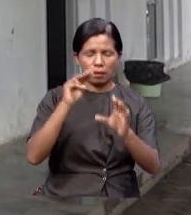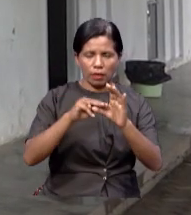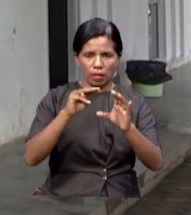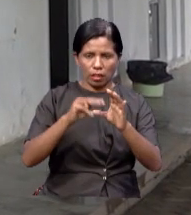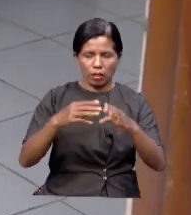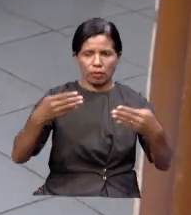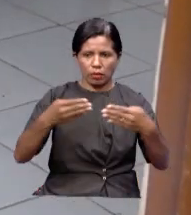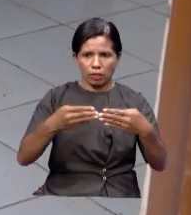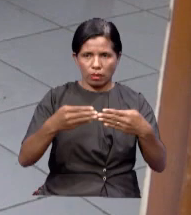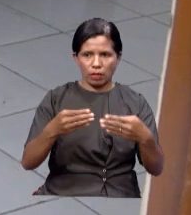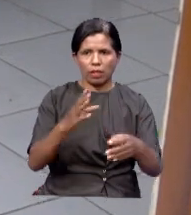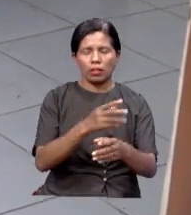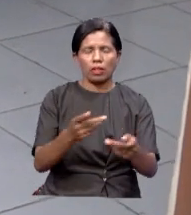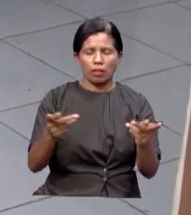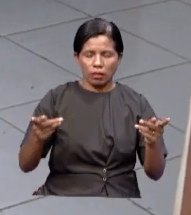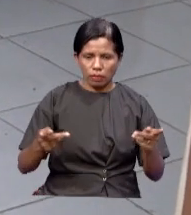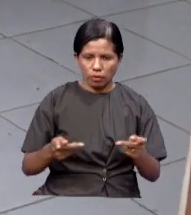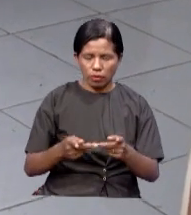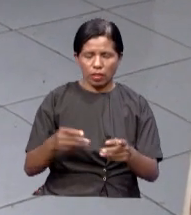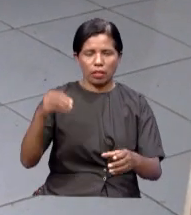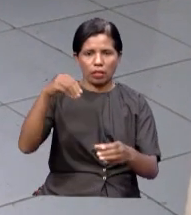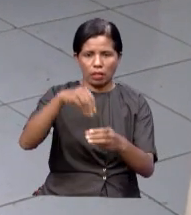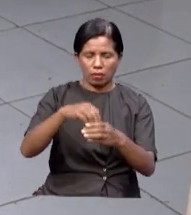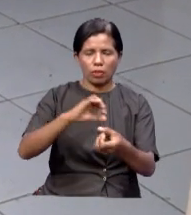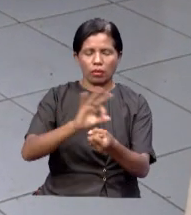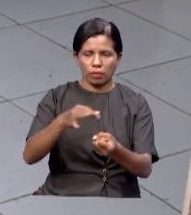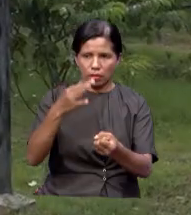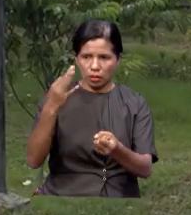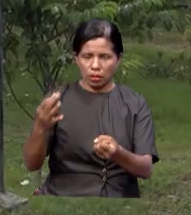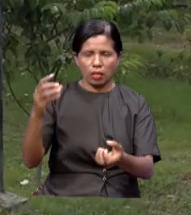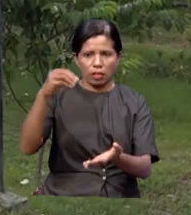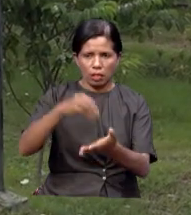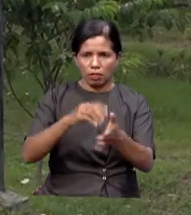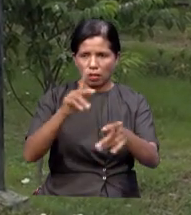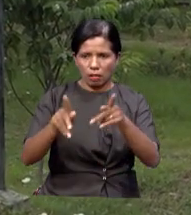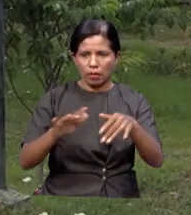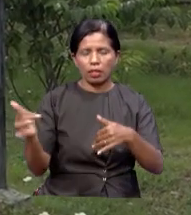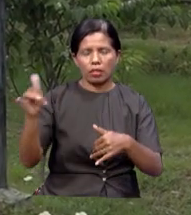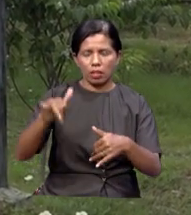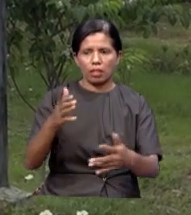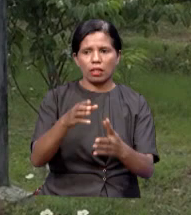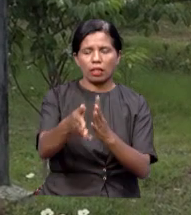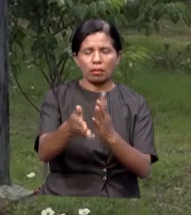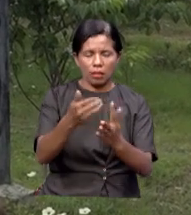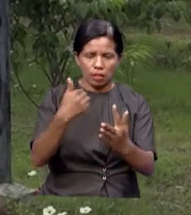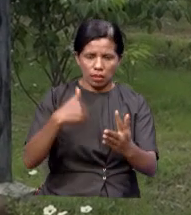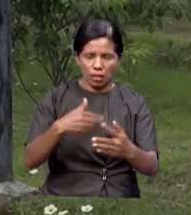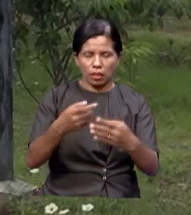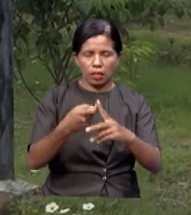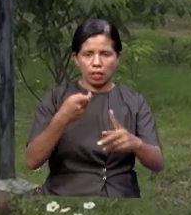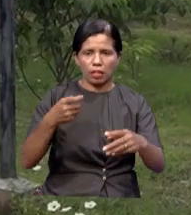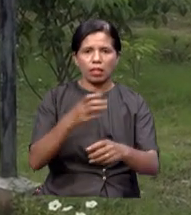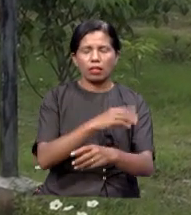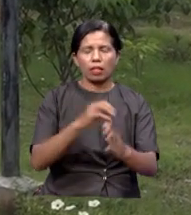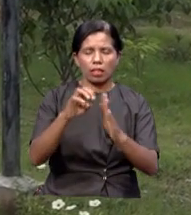Batugade, onde halo sai fato em isolamento COVID-19, ato isola cidadão Sira, nebetama sai fronteira Motaain durante